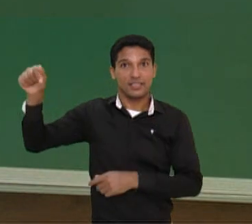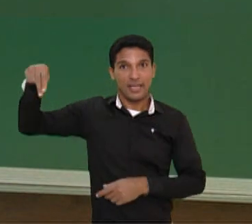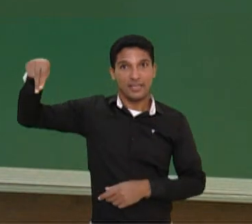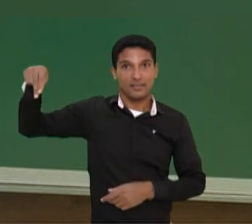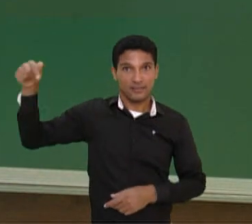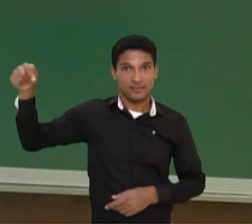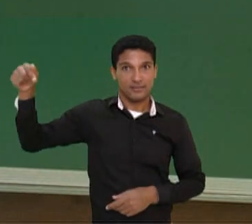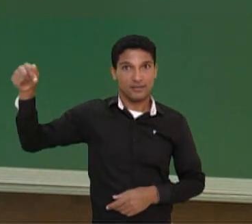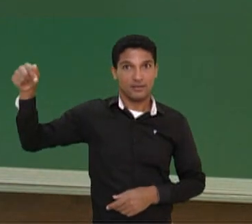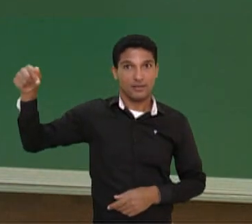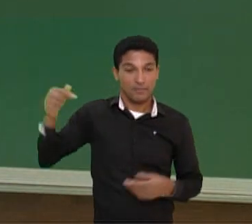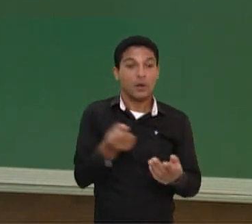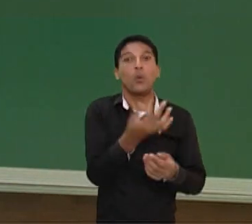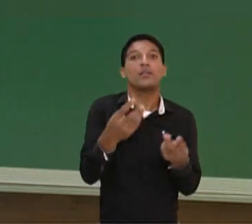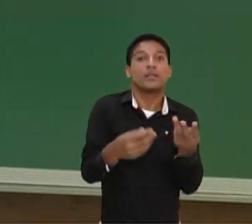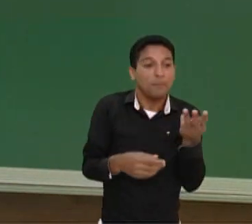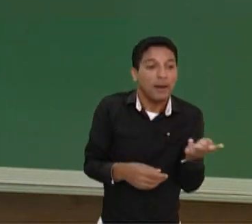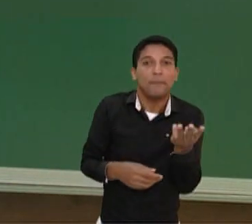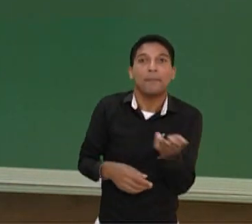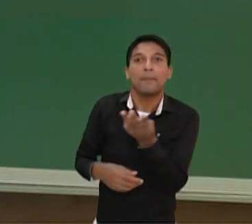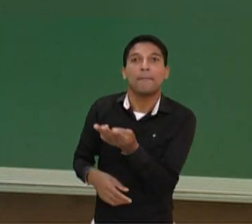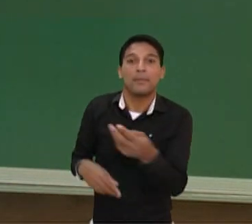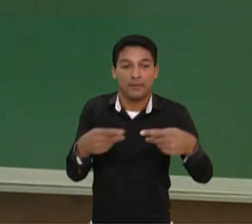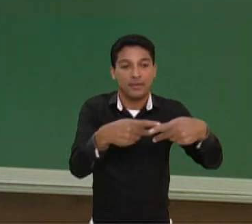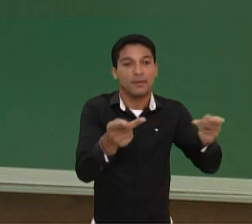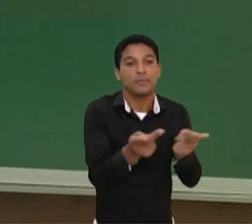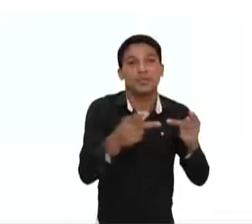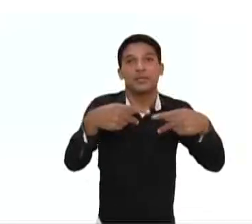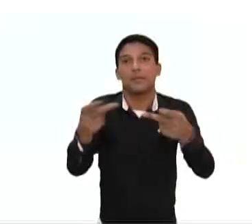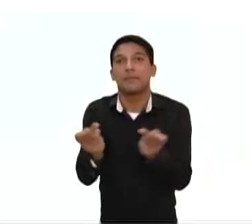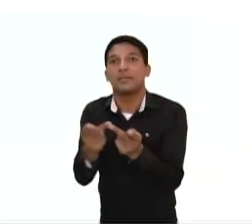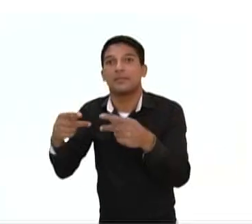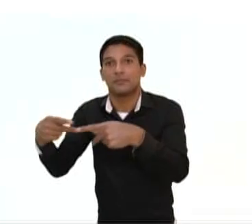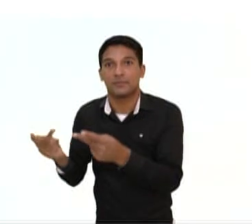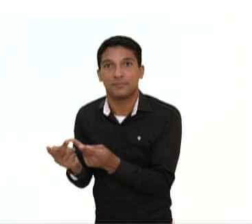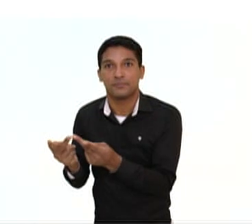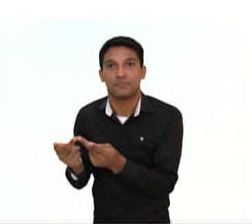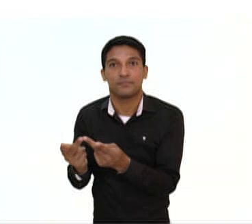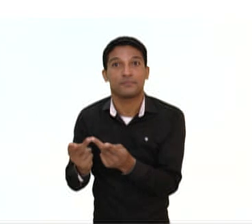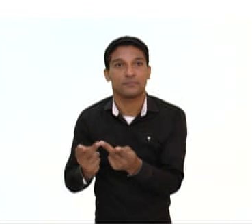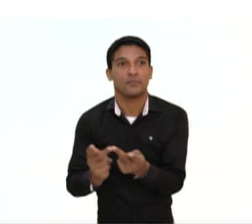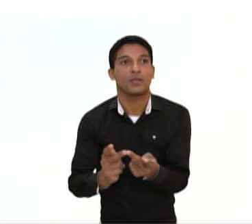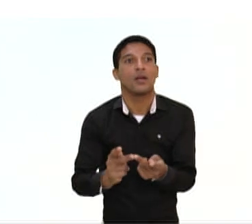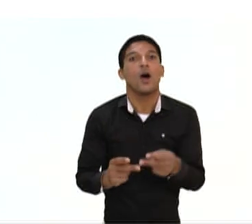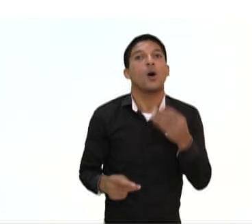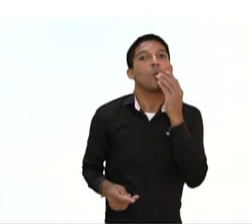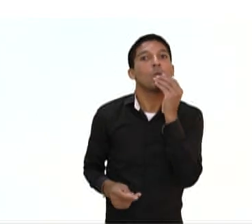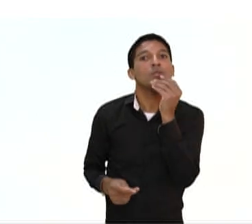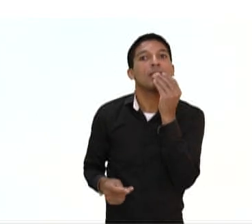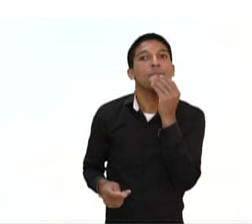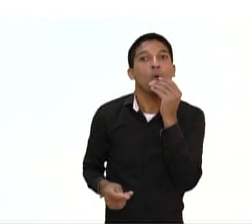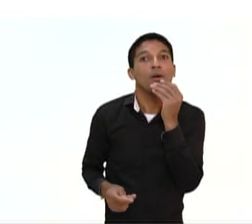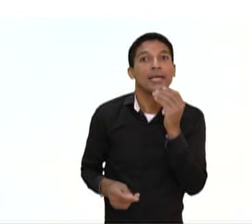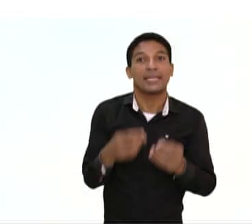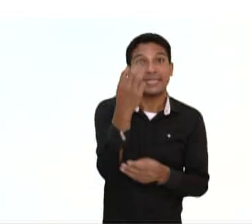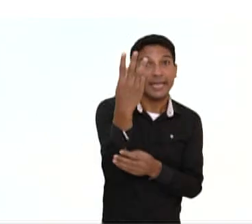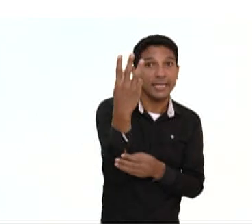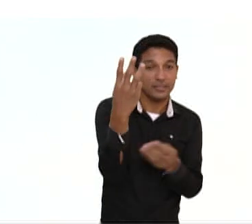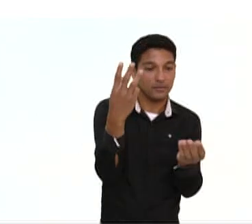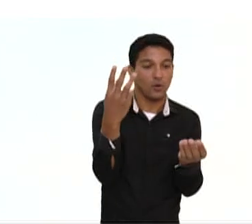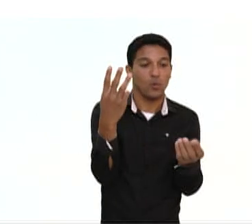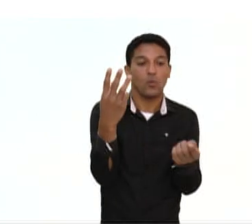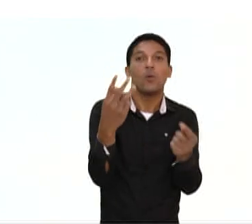total de ingredientes, vale 7. Os sabores de pizza são 3 em cada, então o nosso P vale 3, ok? Eu vou